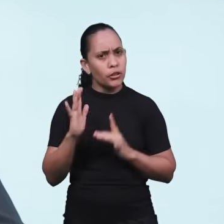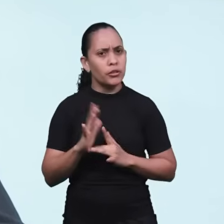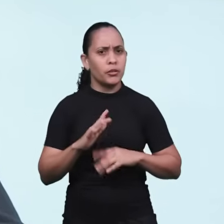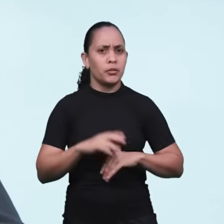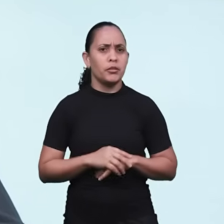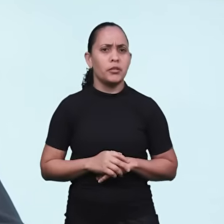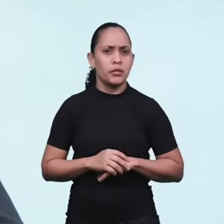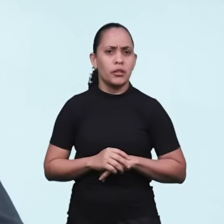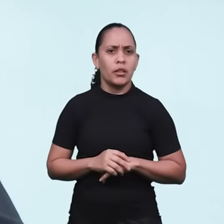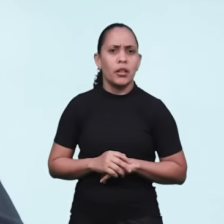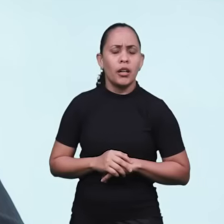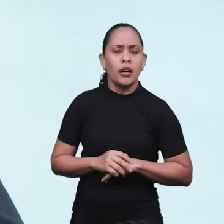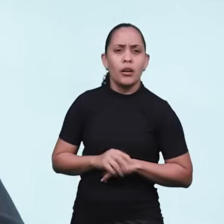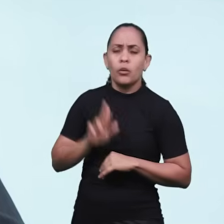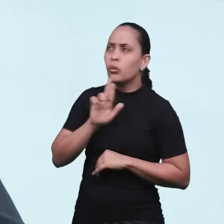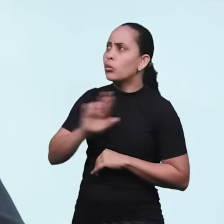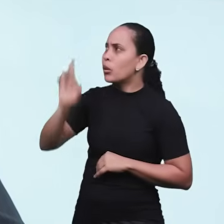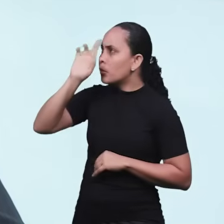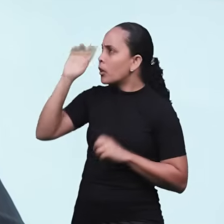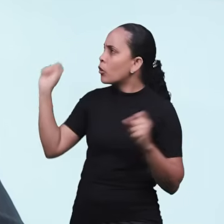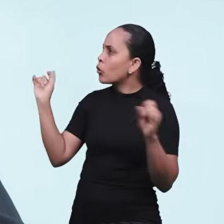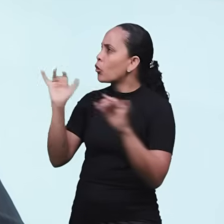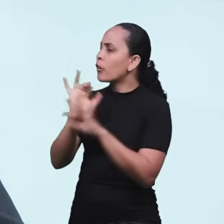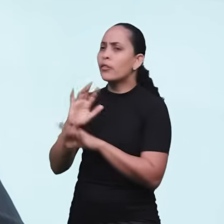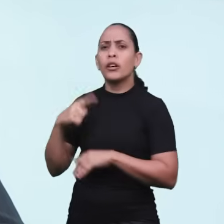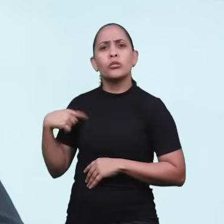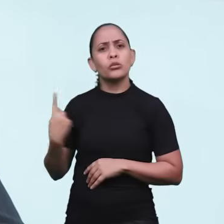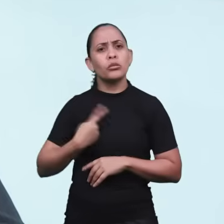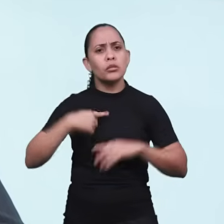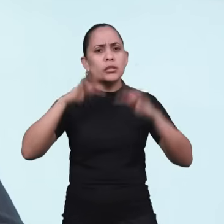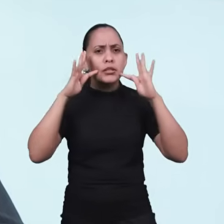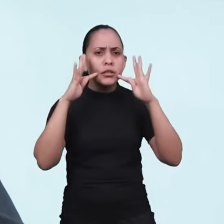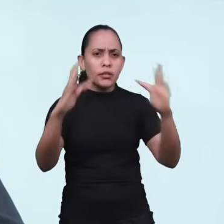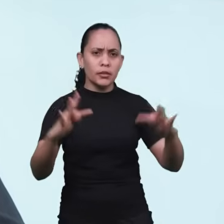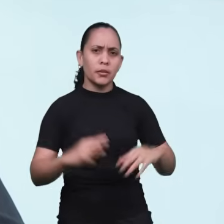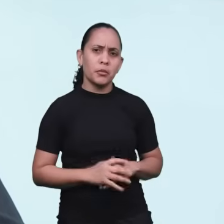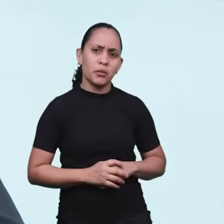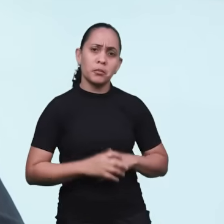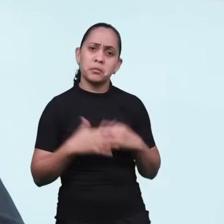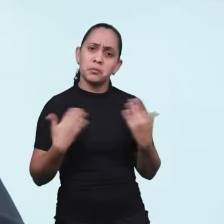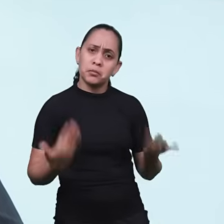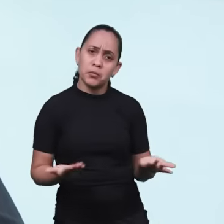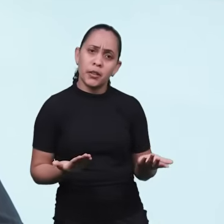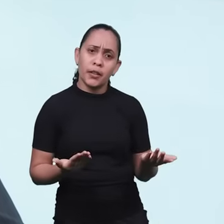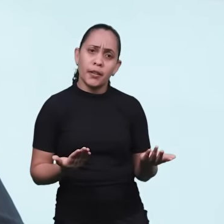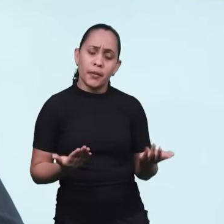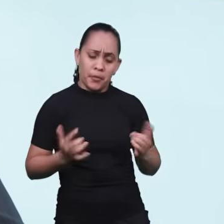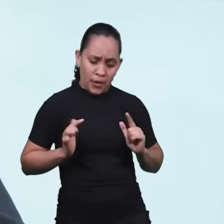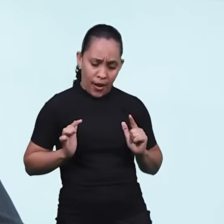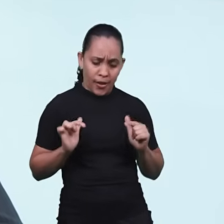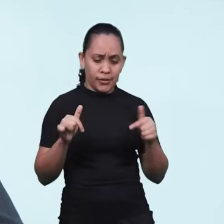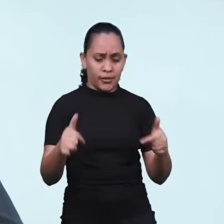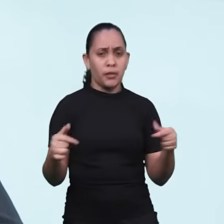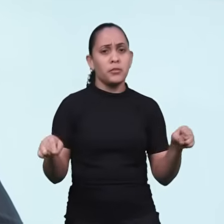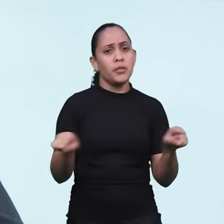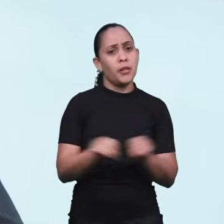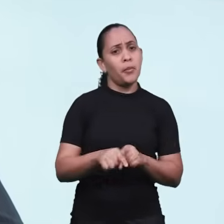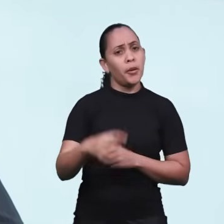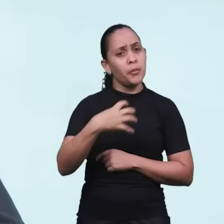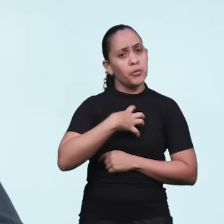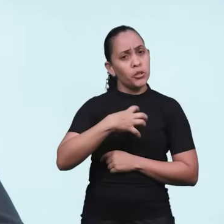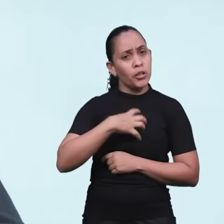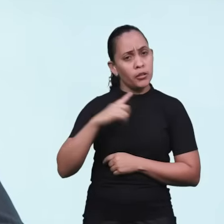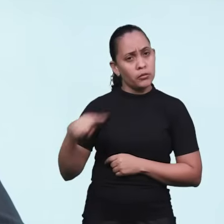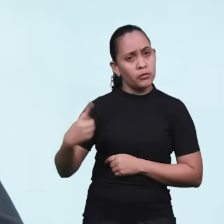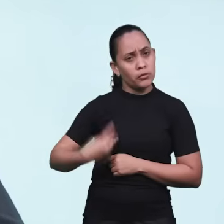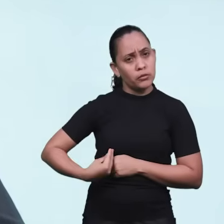escola que você vive. Essa luz ela é demonstrada, né, o Senhor Jesus, ele é glorificado no